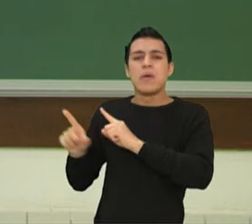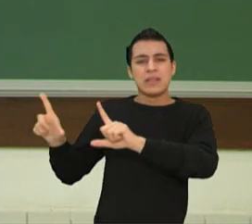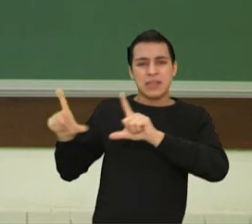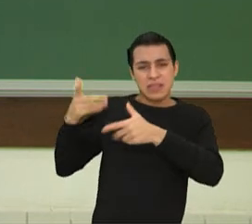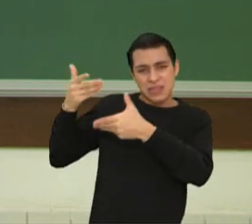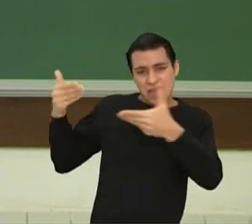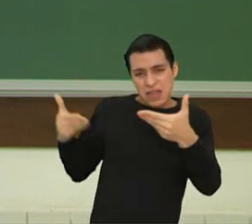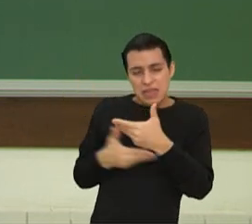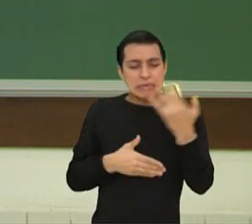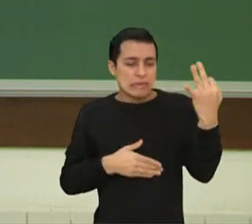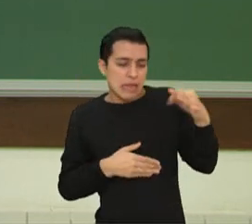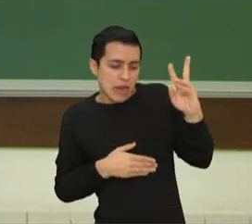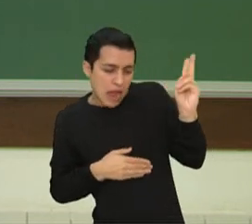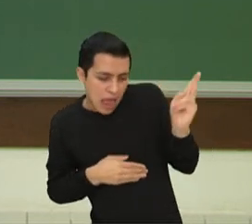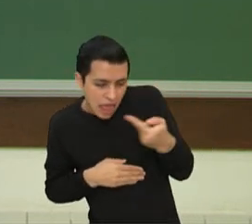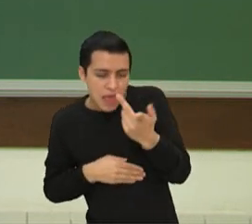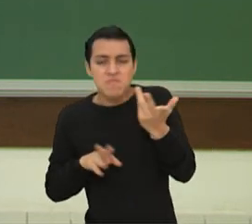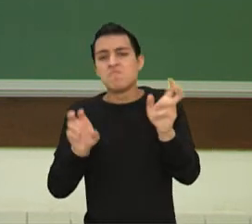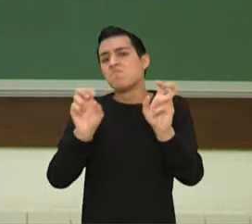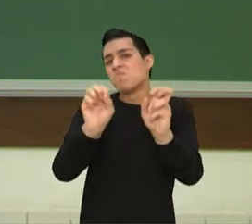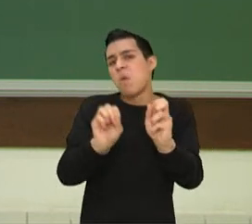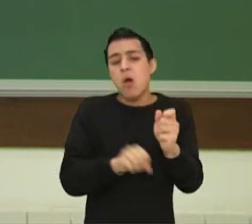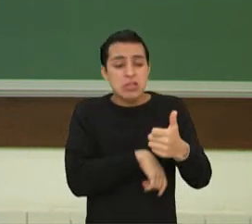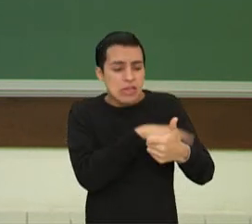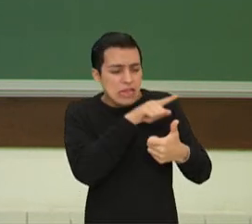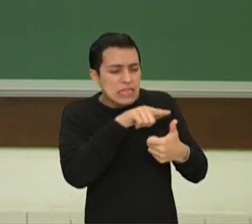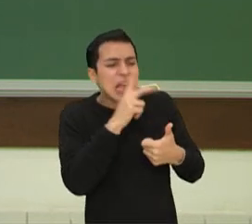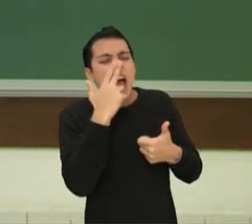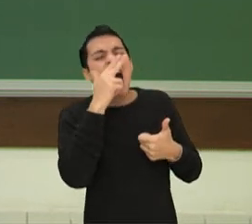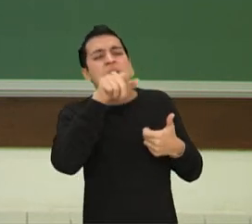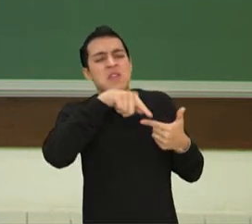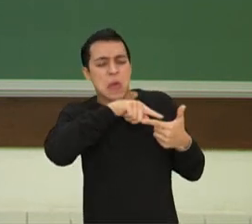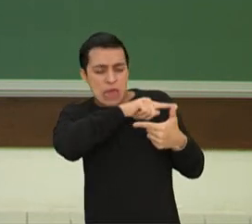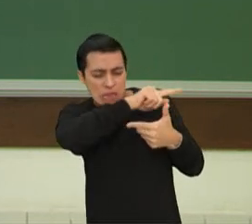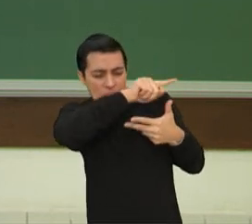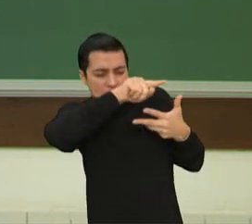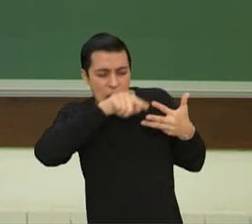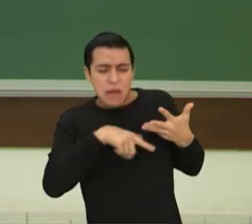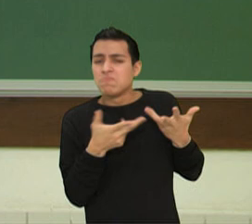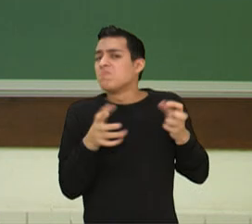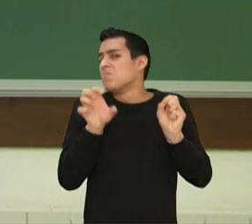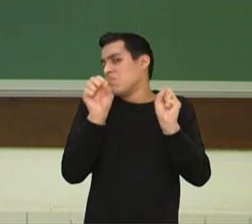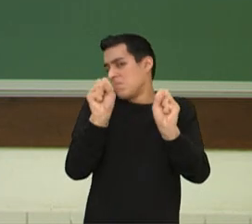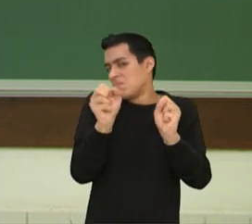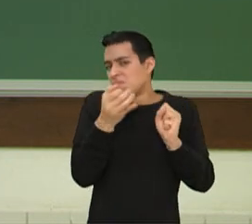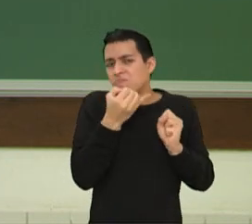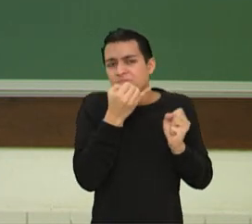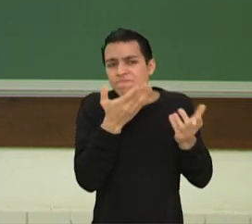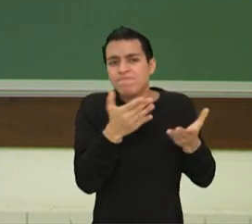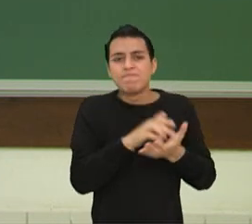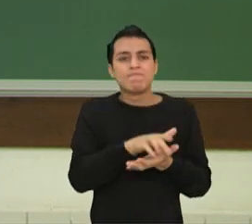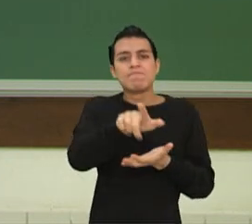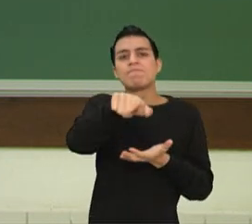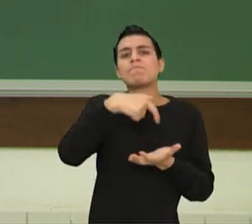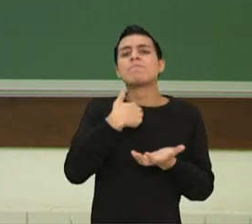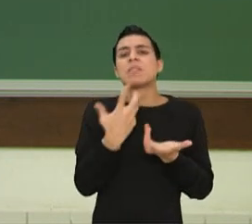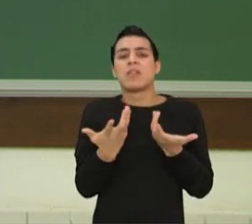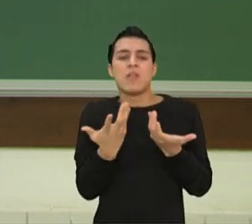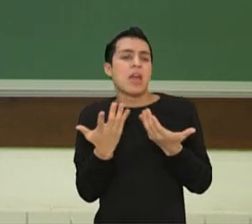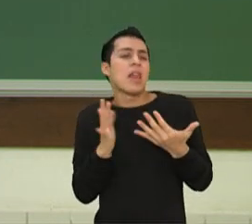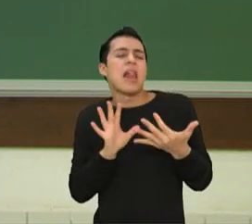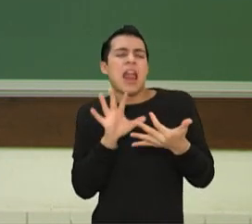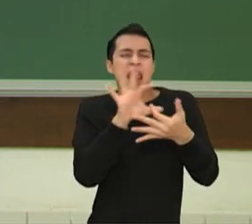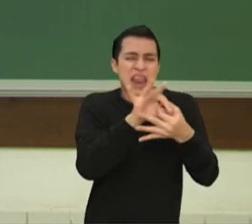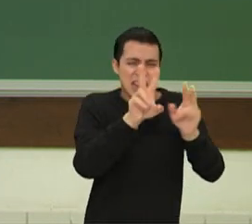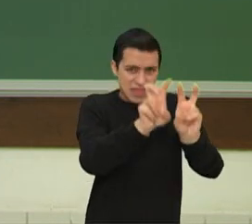certo e errado. Eu posso dar mais de uma opção para o meu entrevistado responder sim. Por exemplo, se eu quero elencar